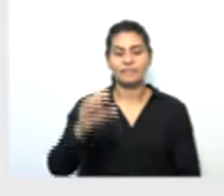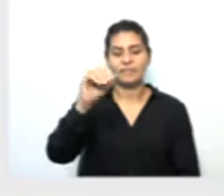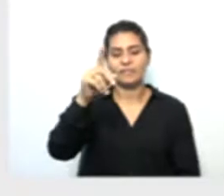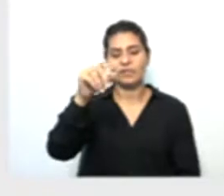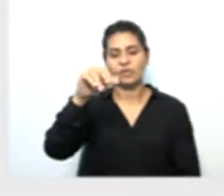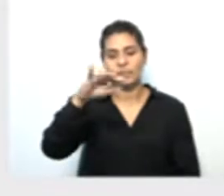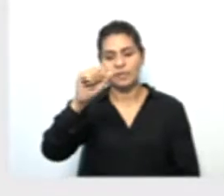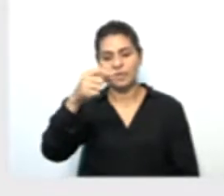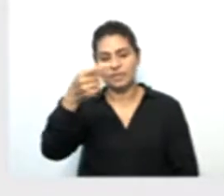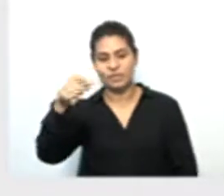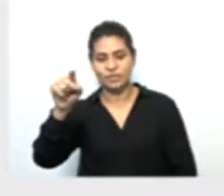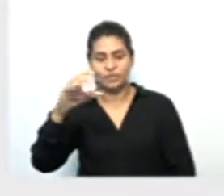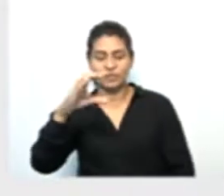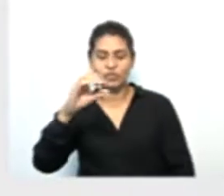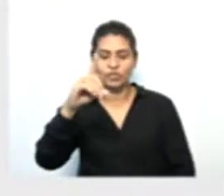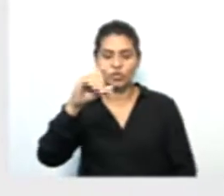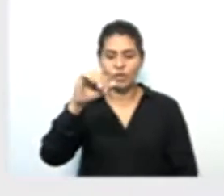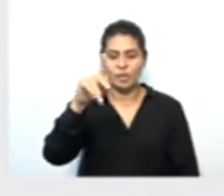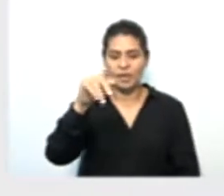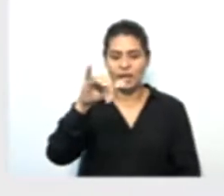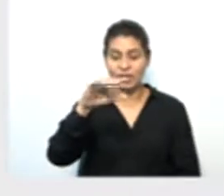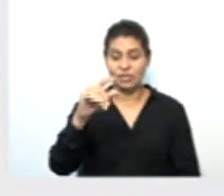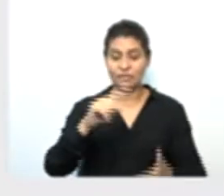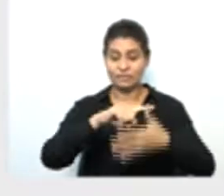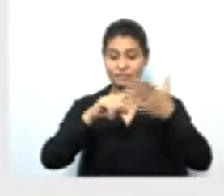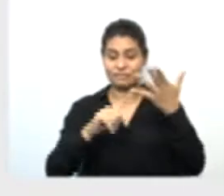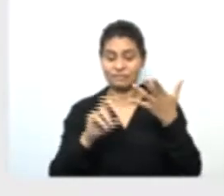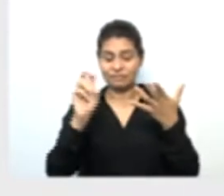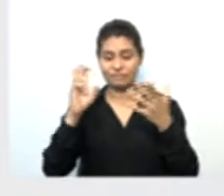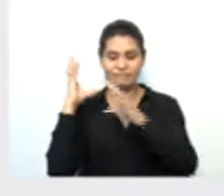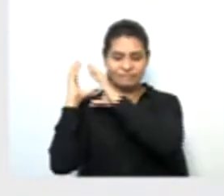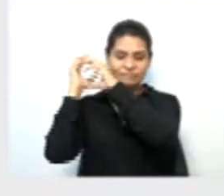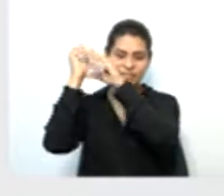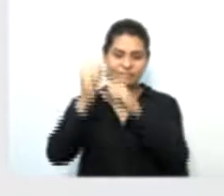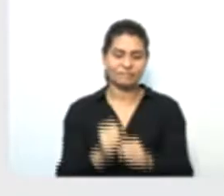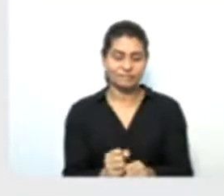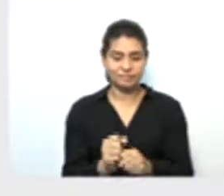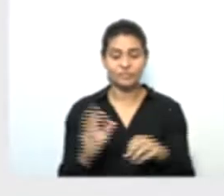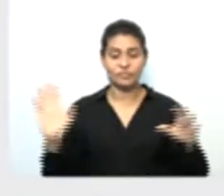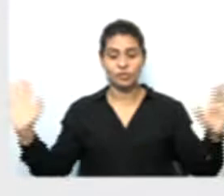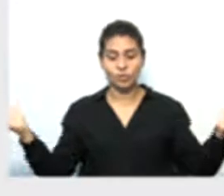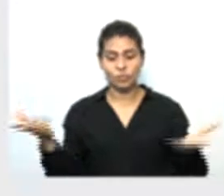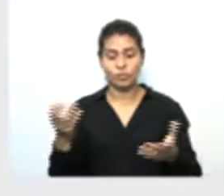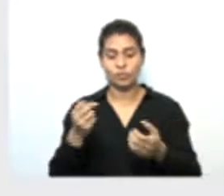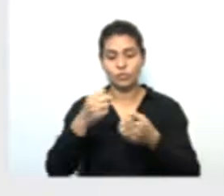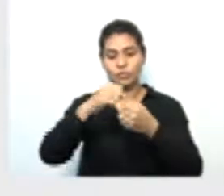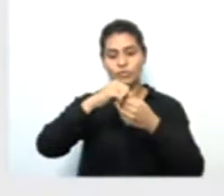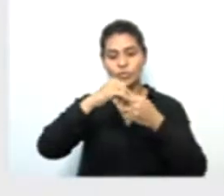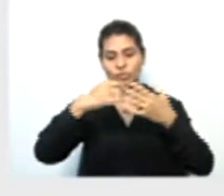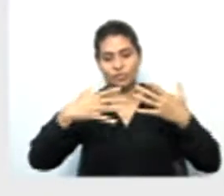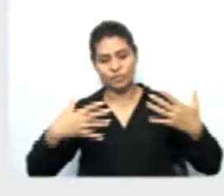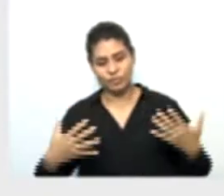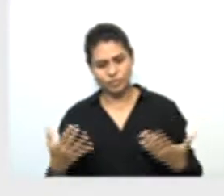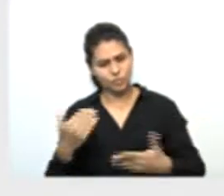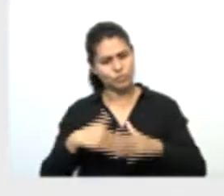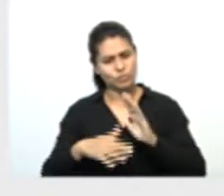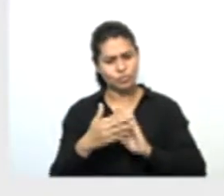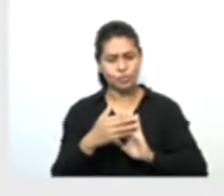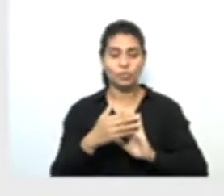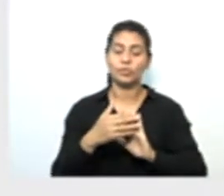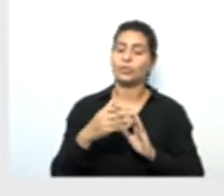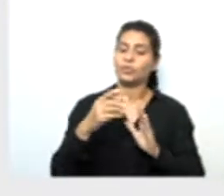já estamos na nossa aula 5, já é a nossa aula de revisão. Nessa aula nós temos que revisar todo o conteúdo